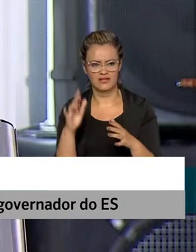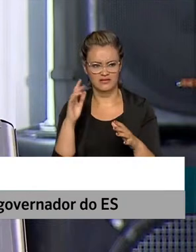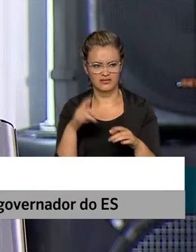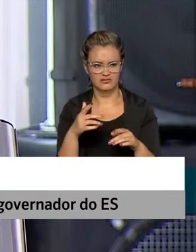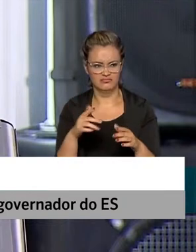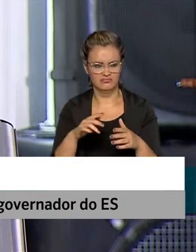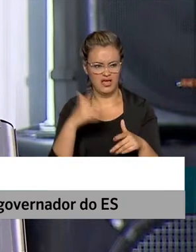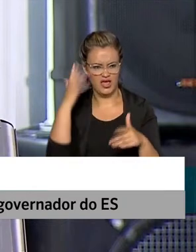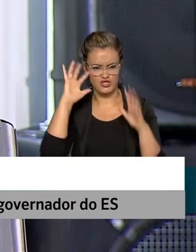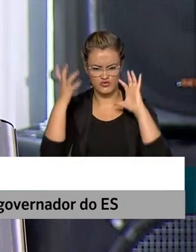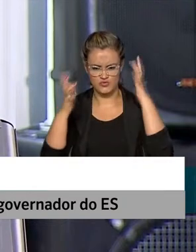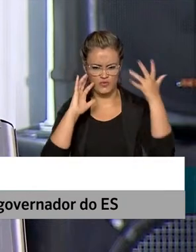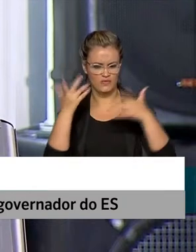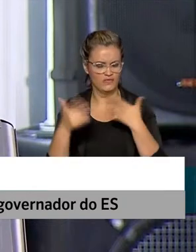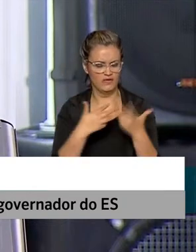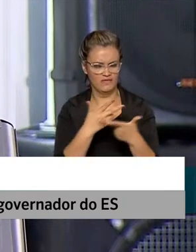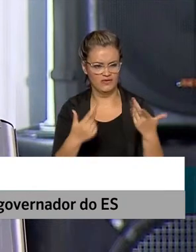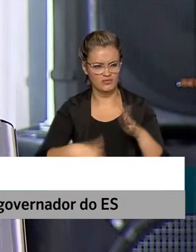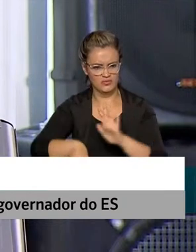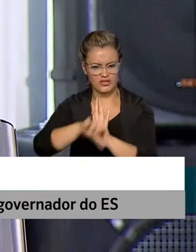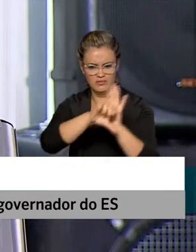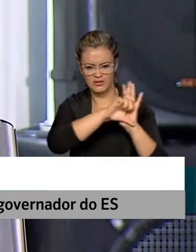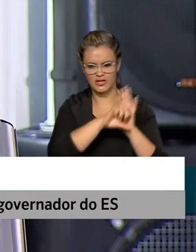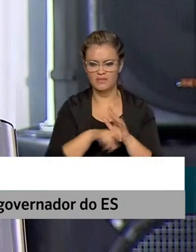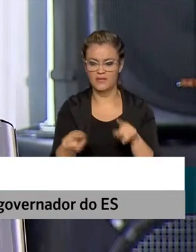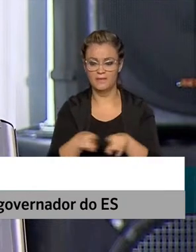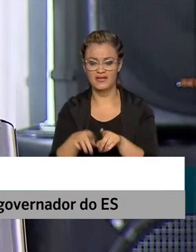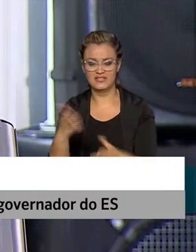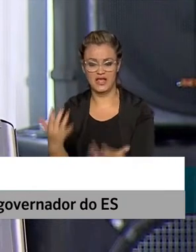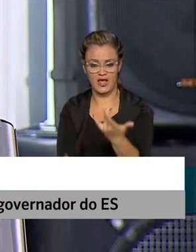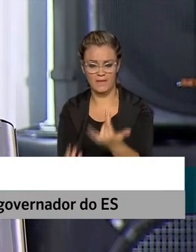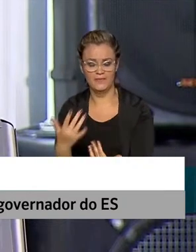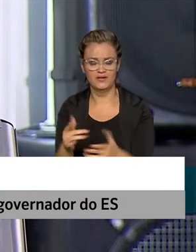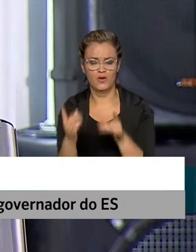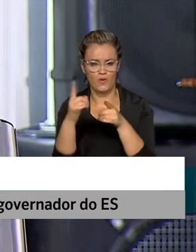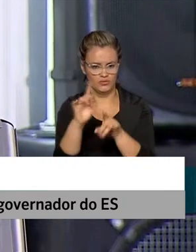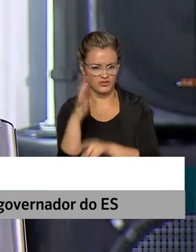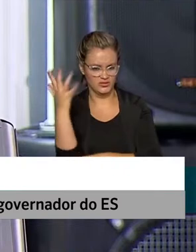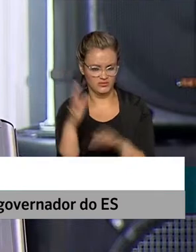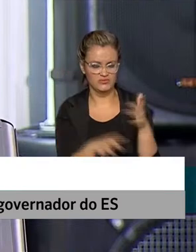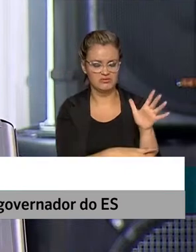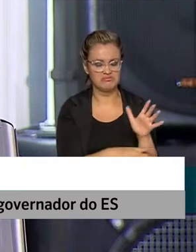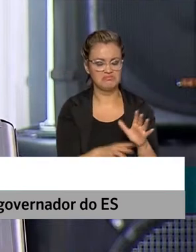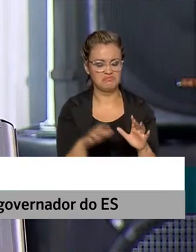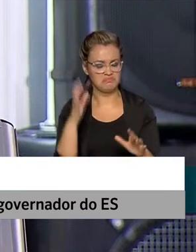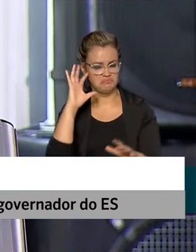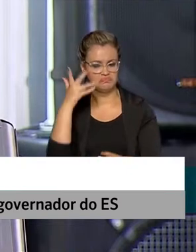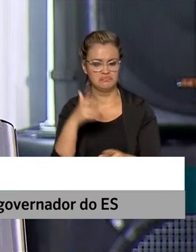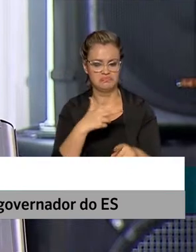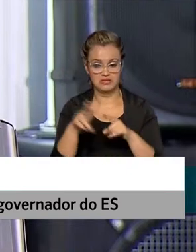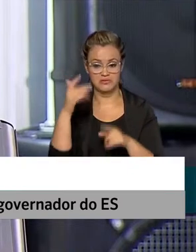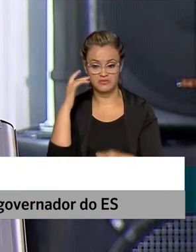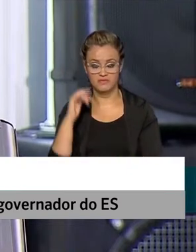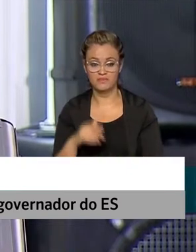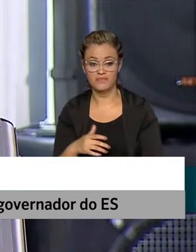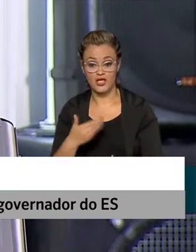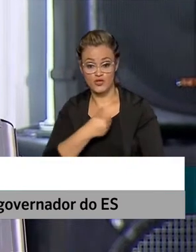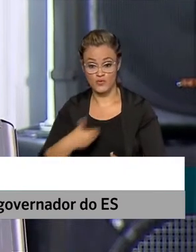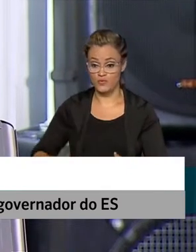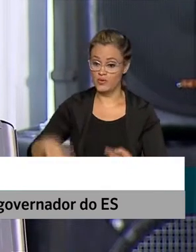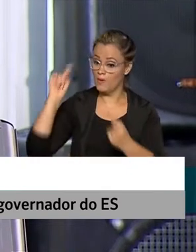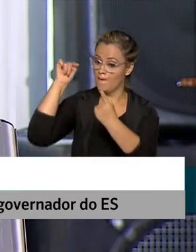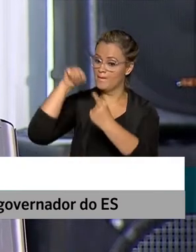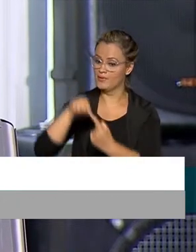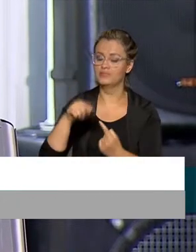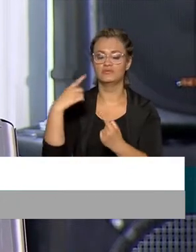ilícitos e da redução do número de queimadas e do desmatamento. O governo tem compromisso e metas para